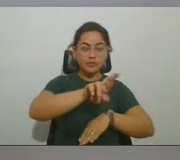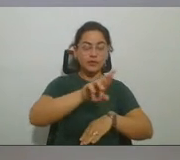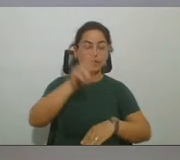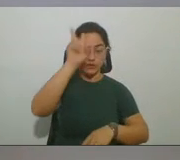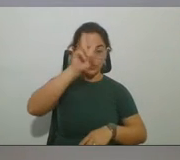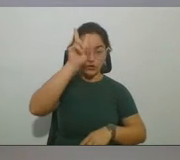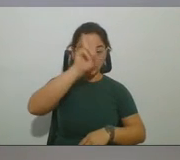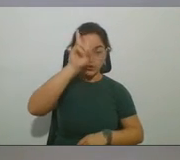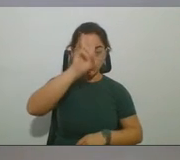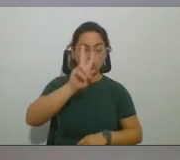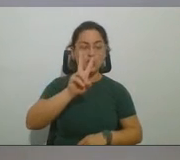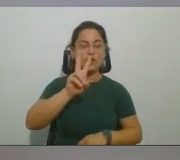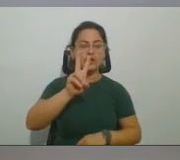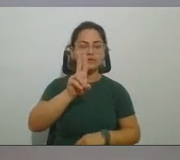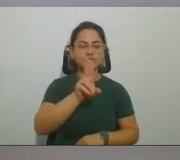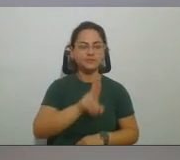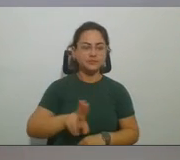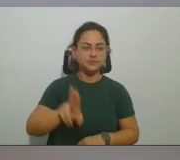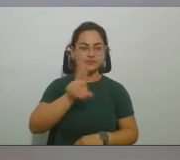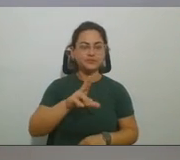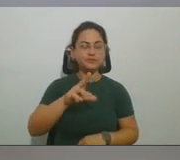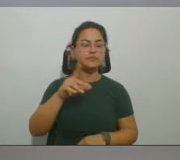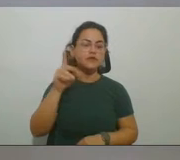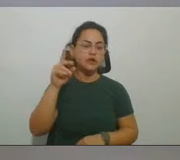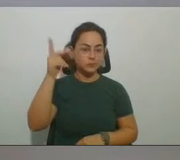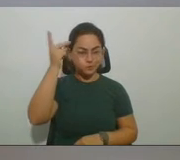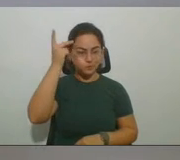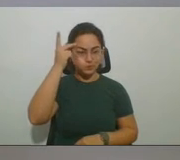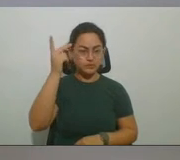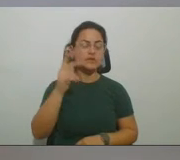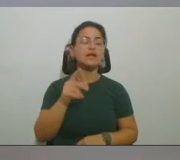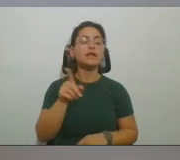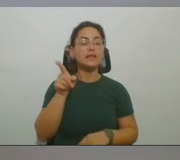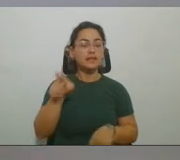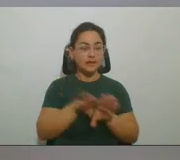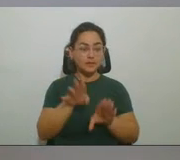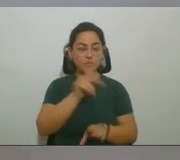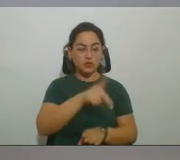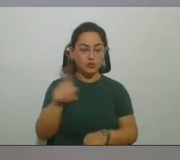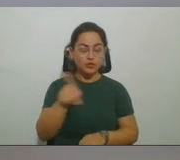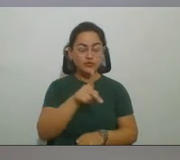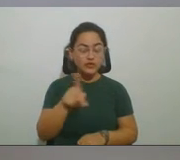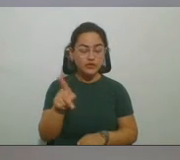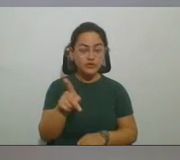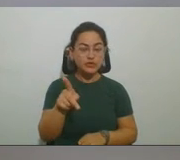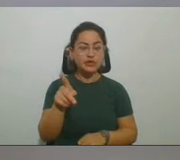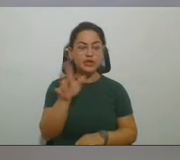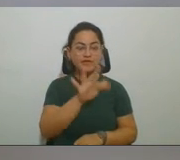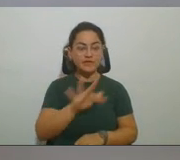história pela Universidade de Campinas, é professora da Faculdade de